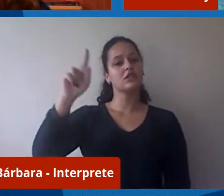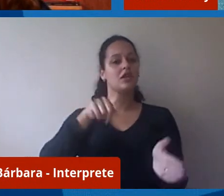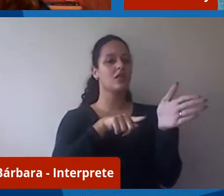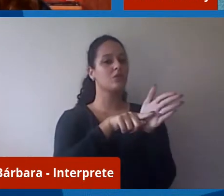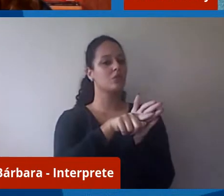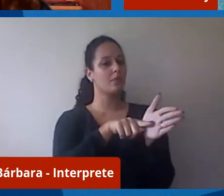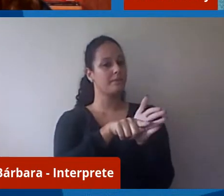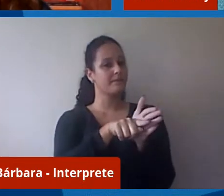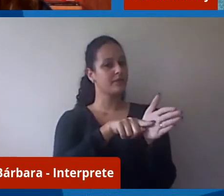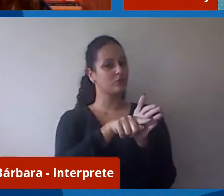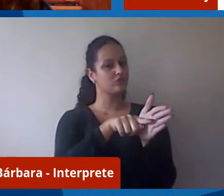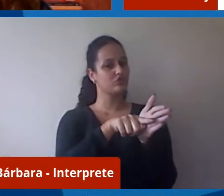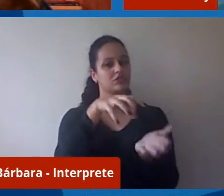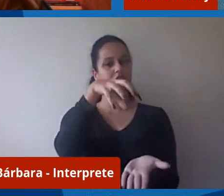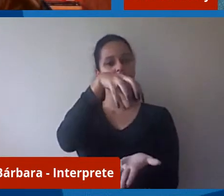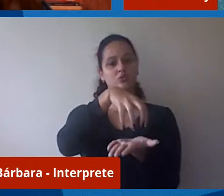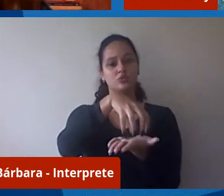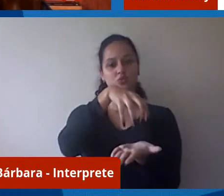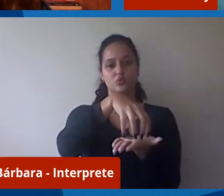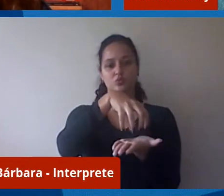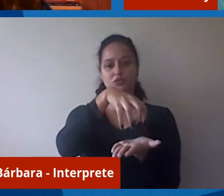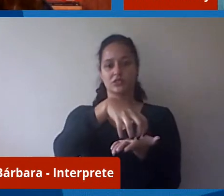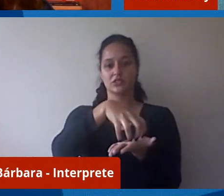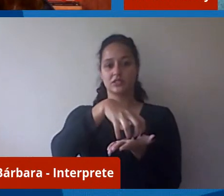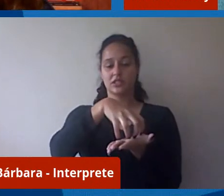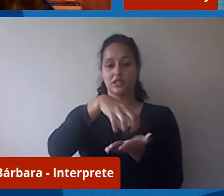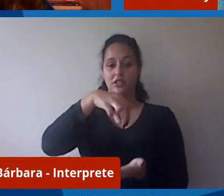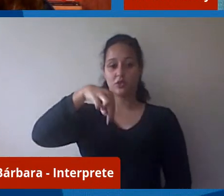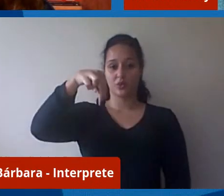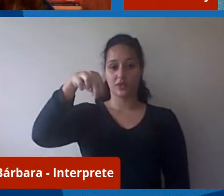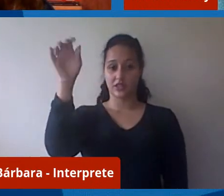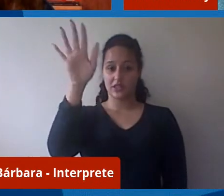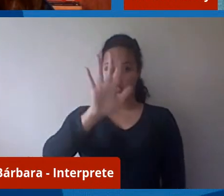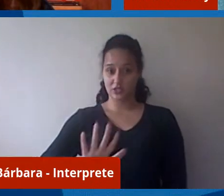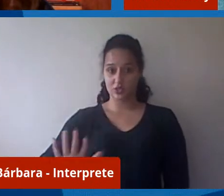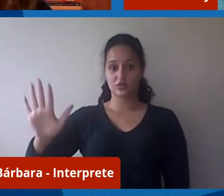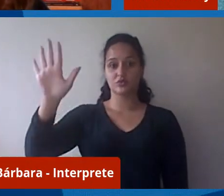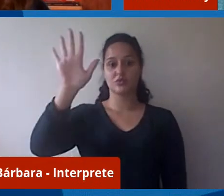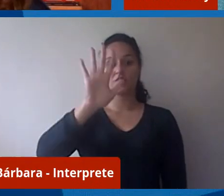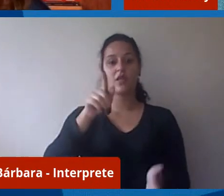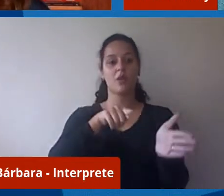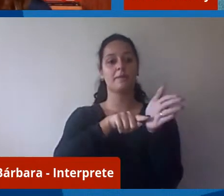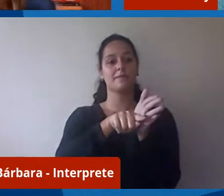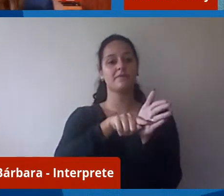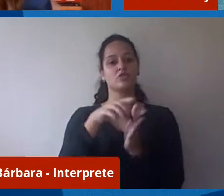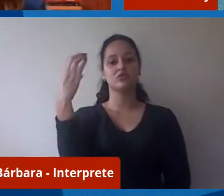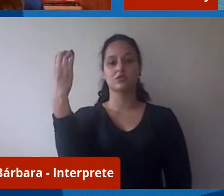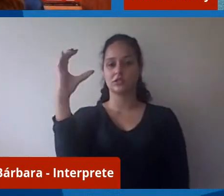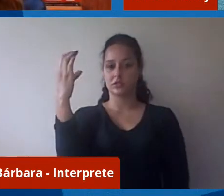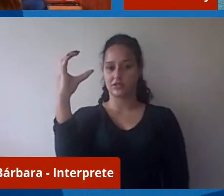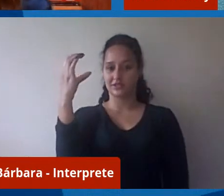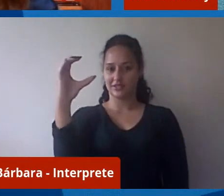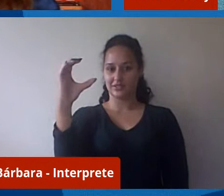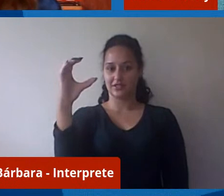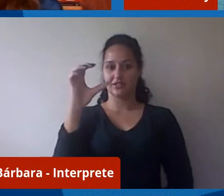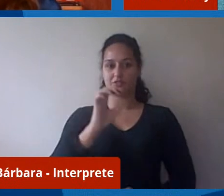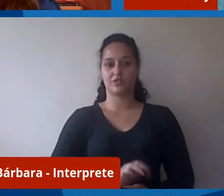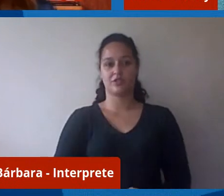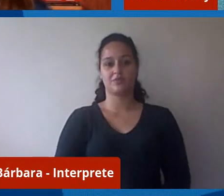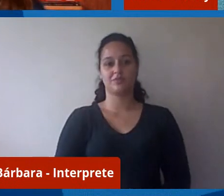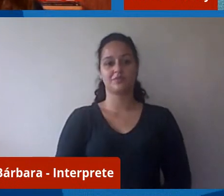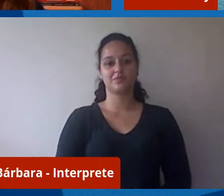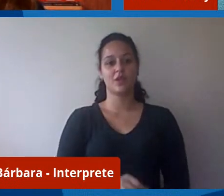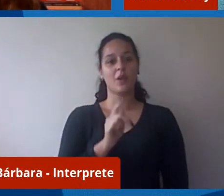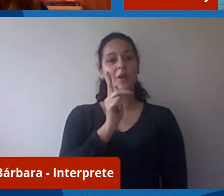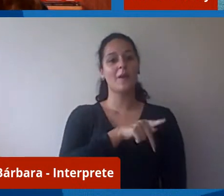Nacional de Pesquisa Científica. O professor Lovi é conhecido já de todos